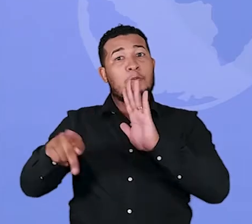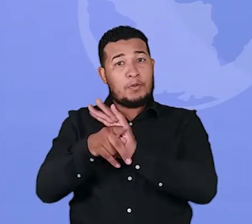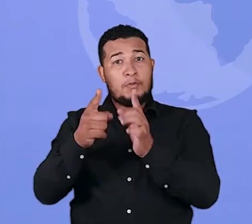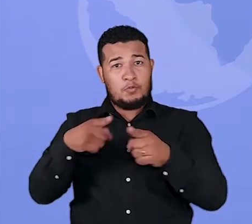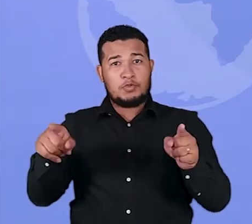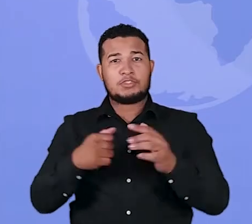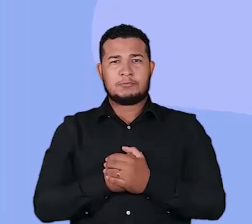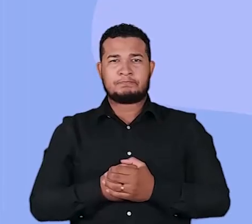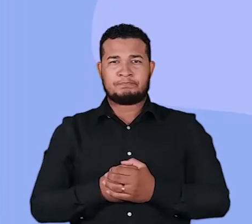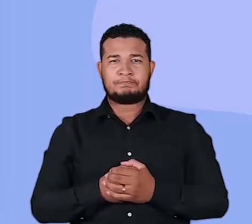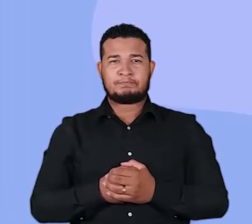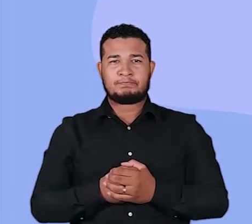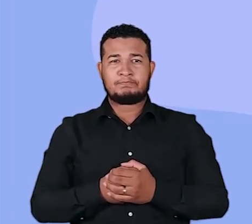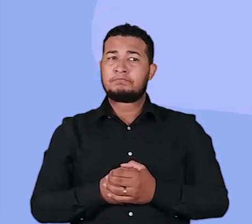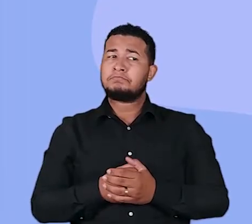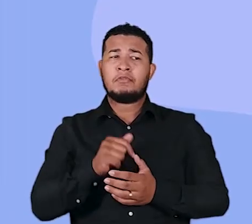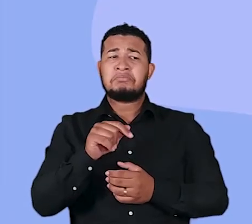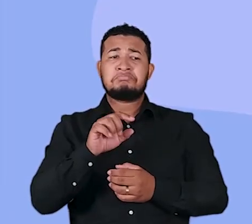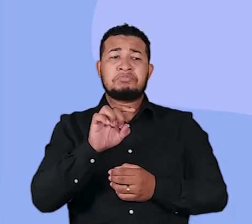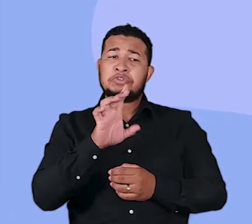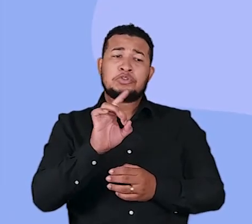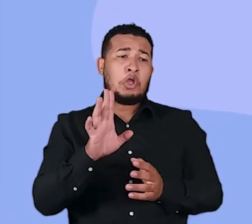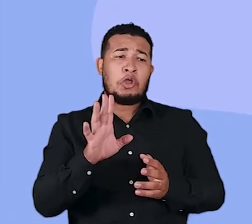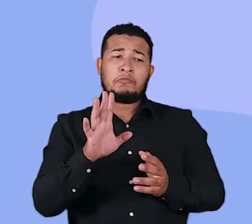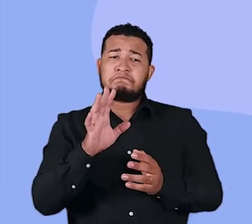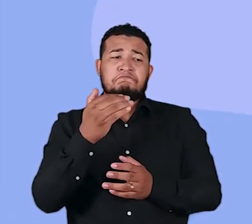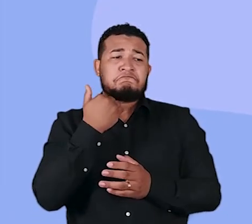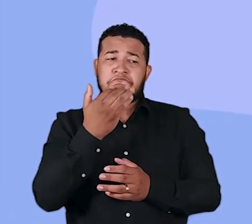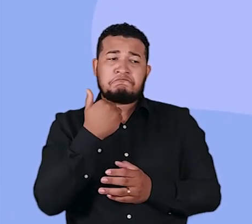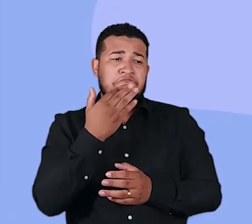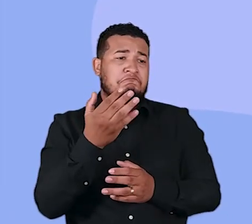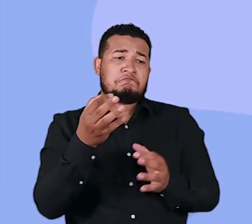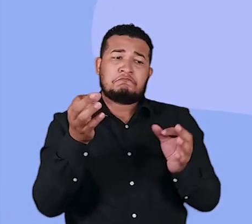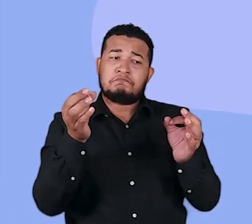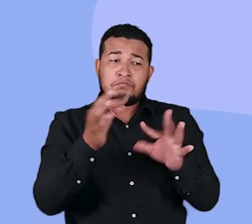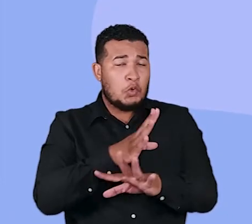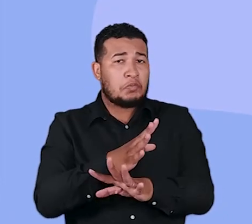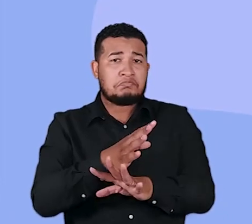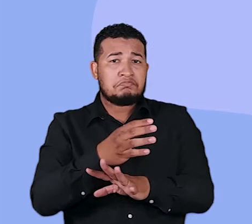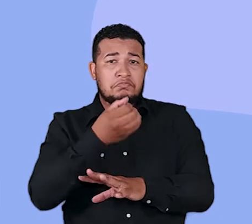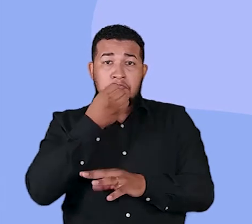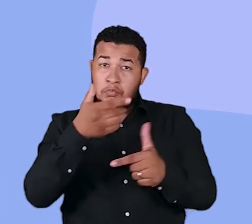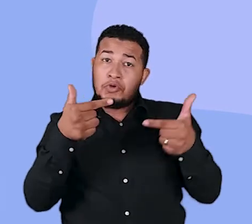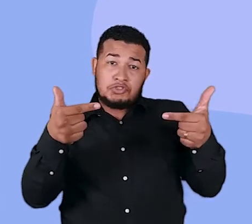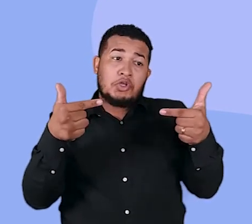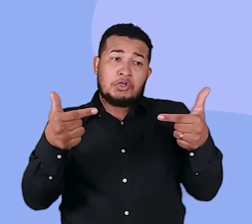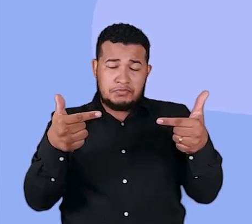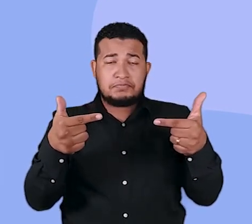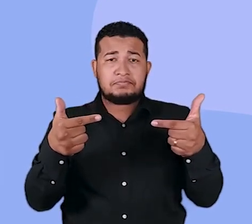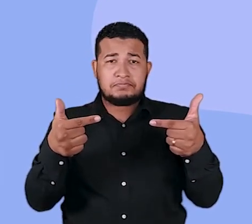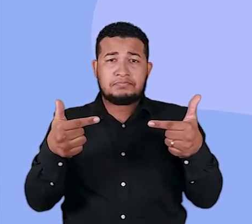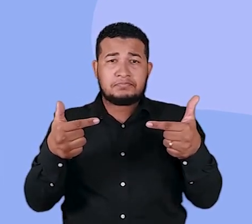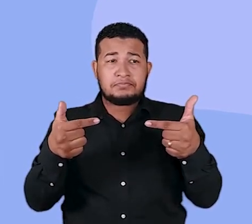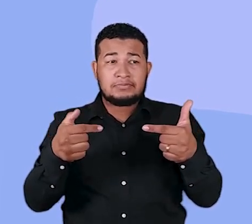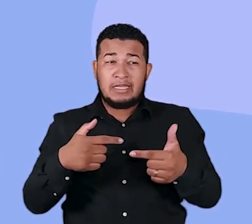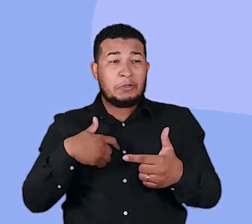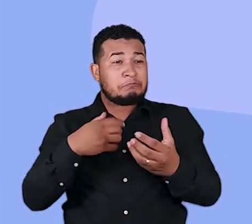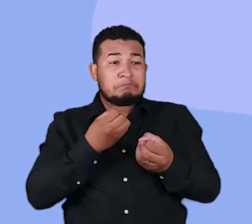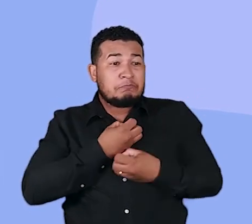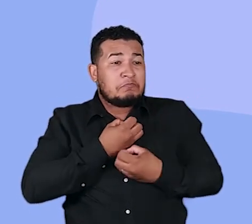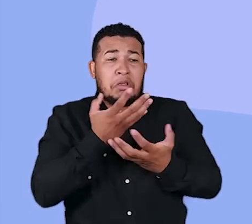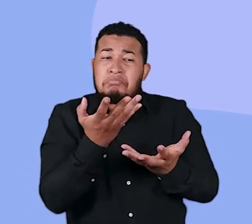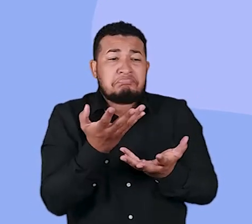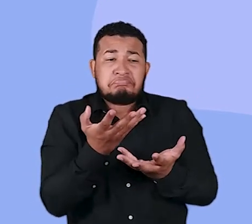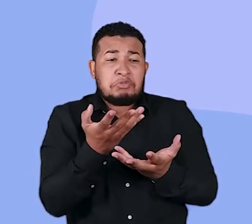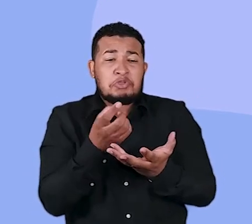da música. Vamos lá. É só isso, não tem mais jeito, acabou, boa sorte. Não tem o